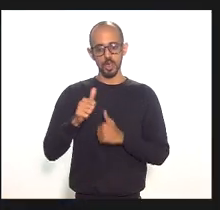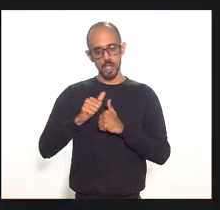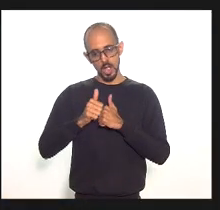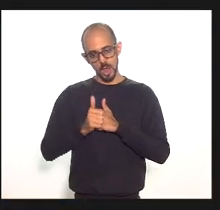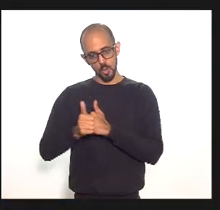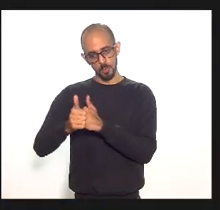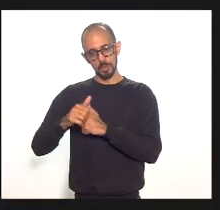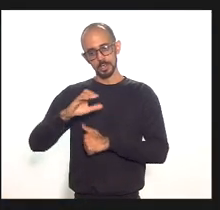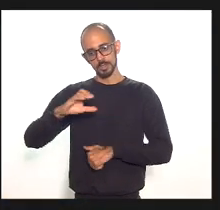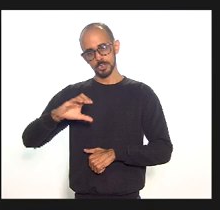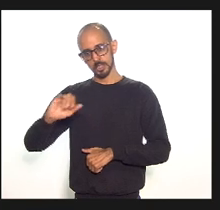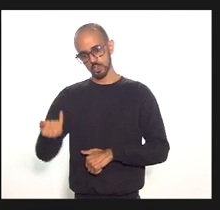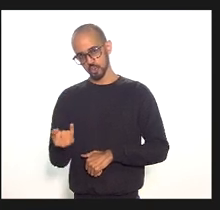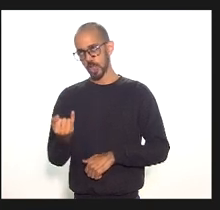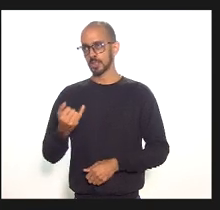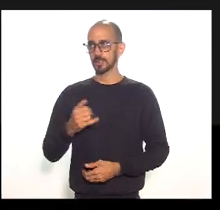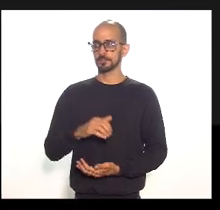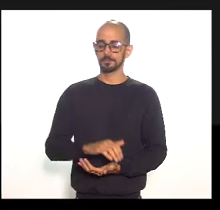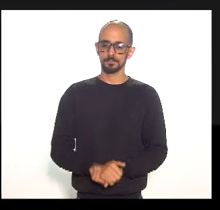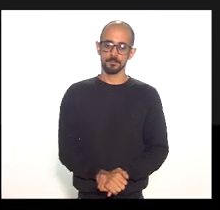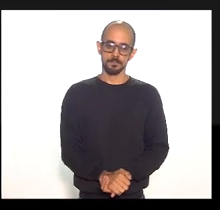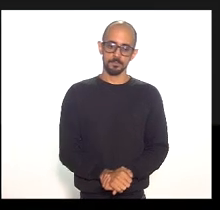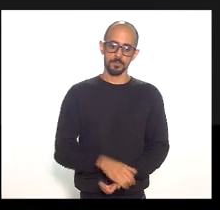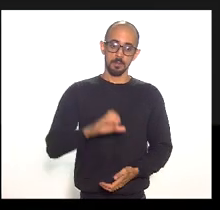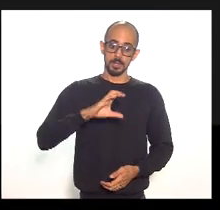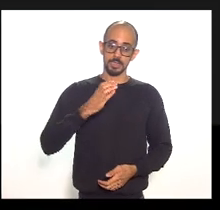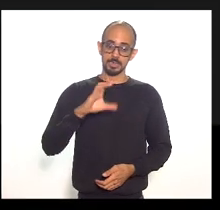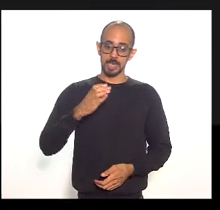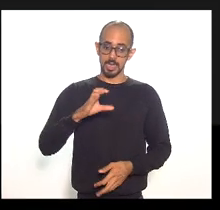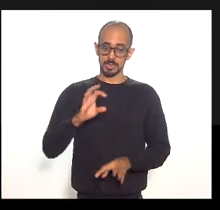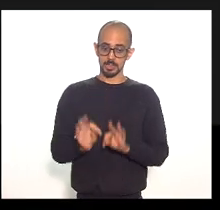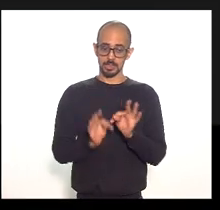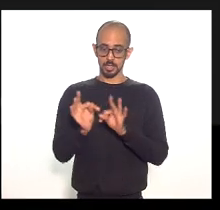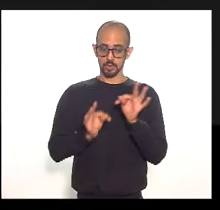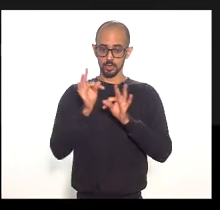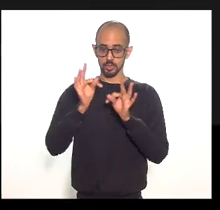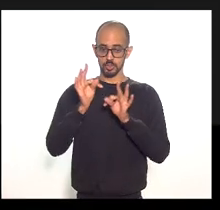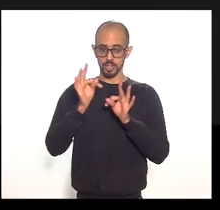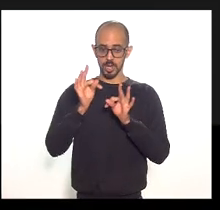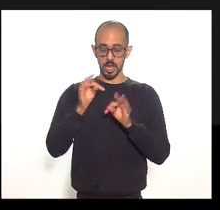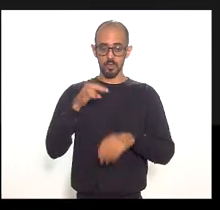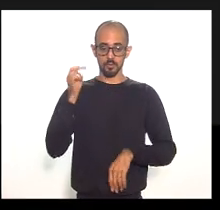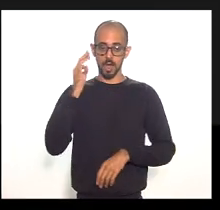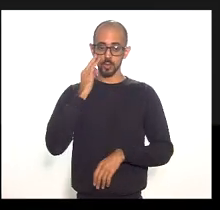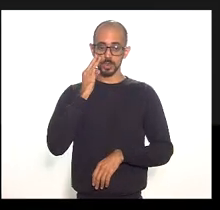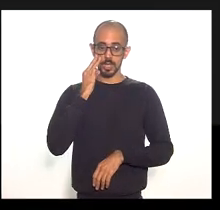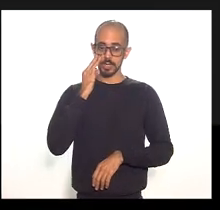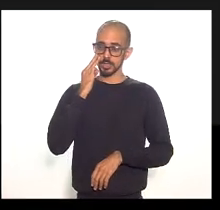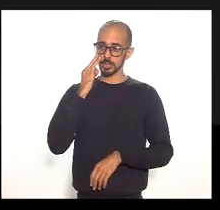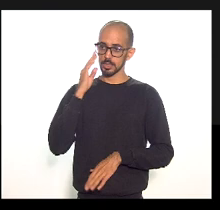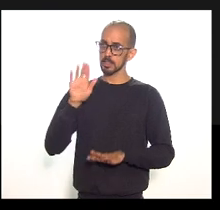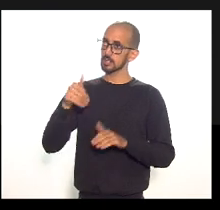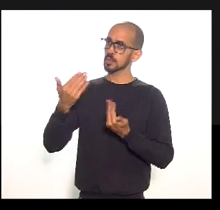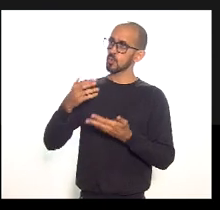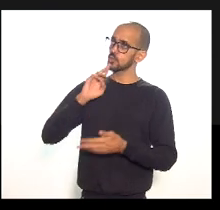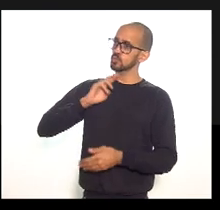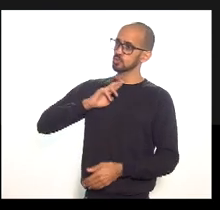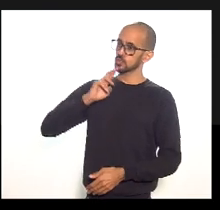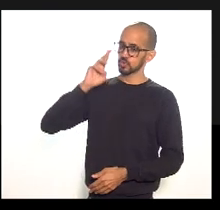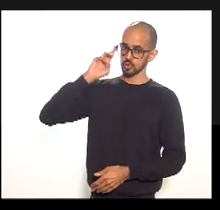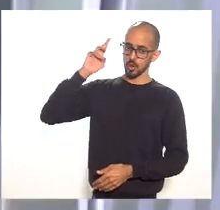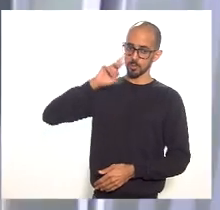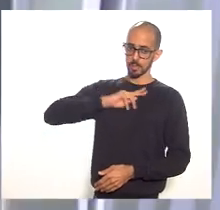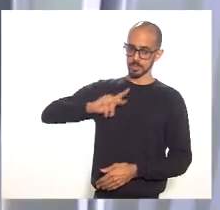CCJ, presidente. Pela ciência e tecnologia, Valdec Carneiro. Senhor presidente,